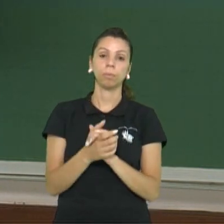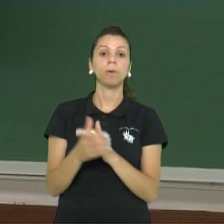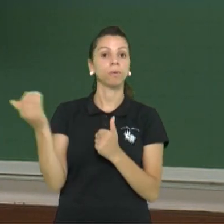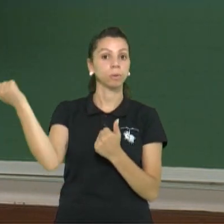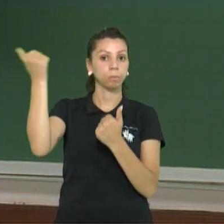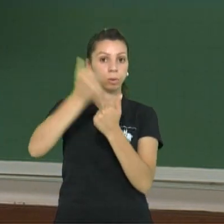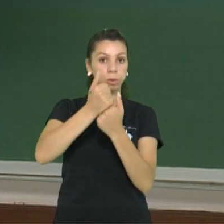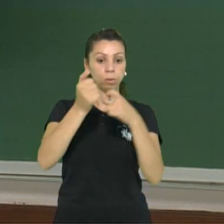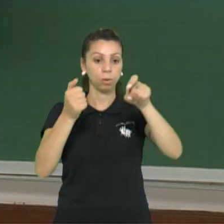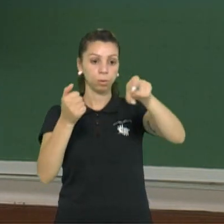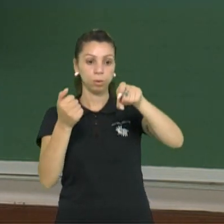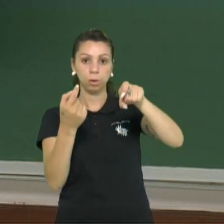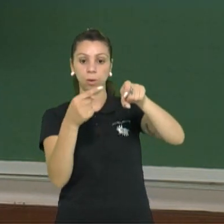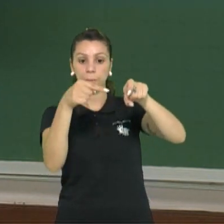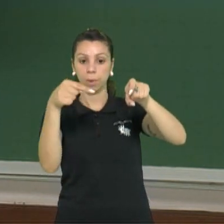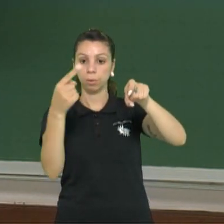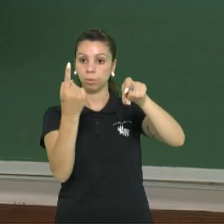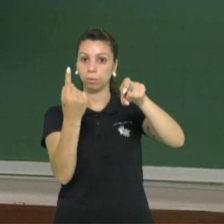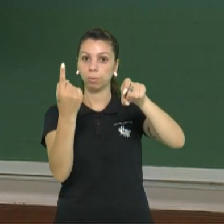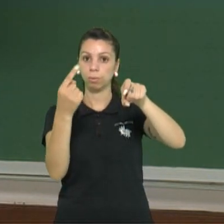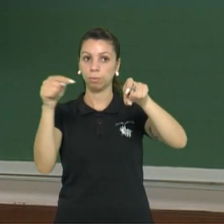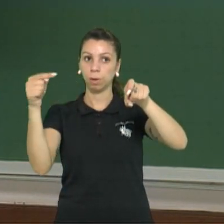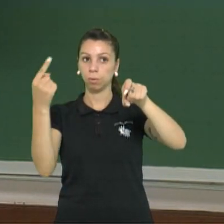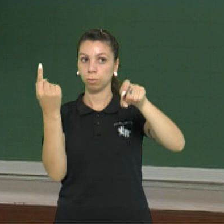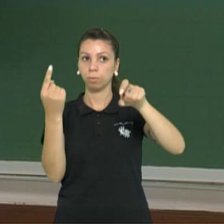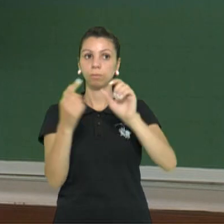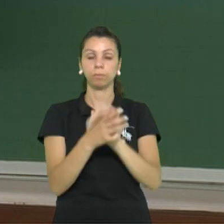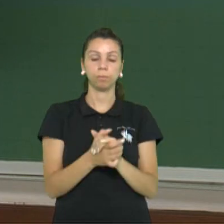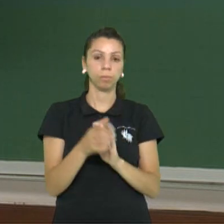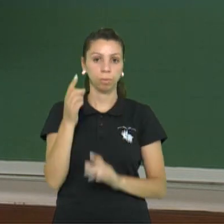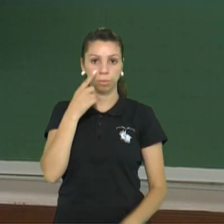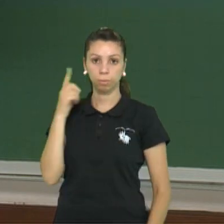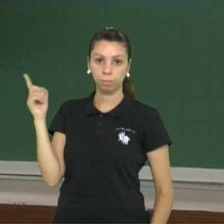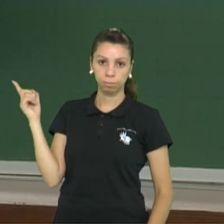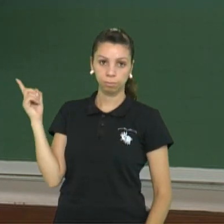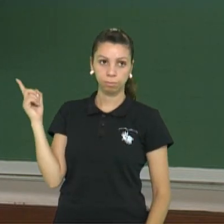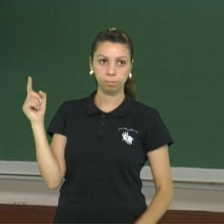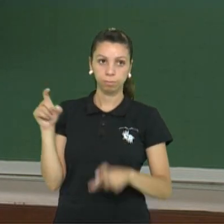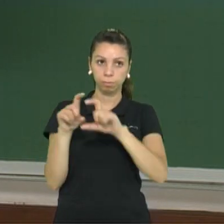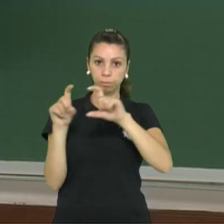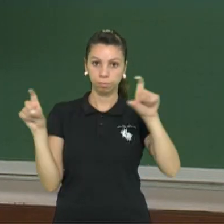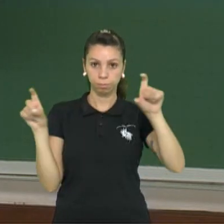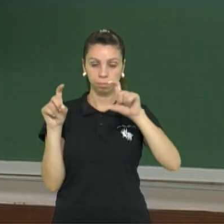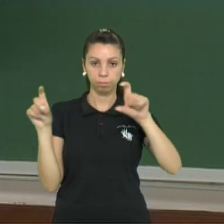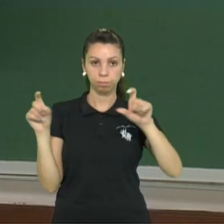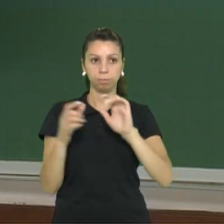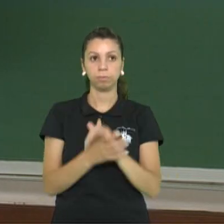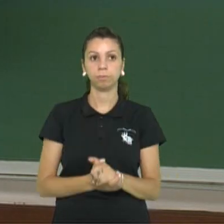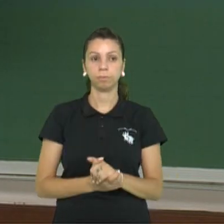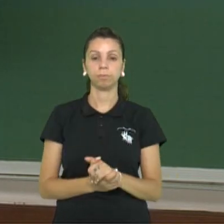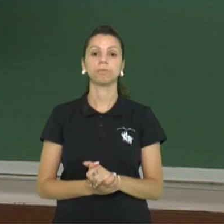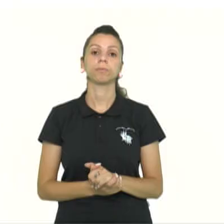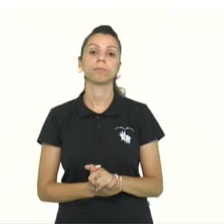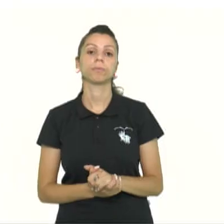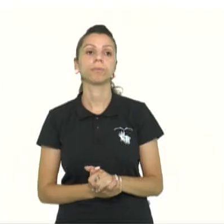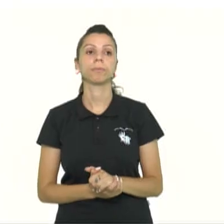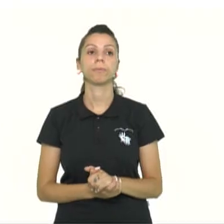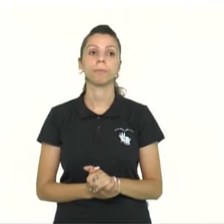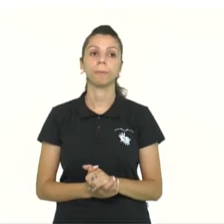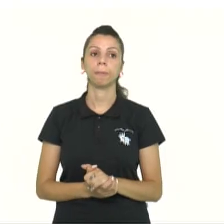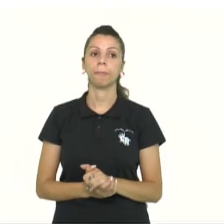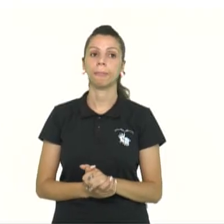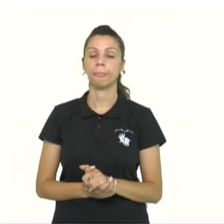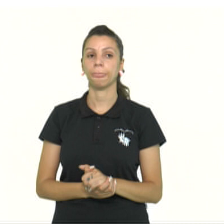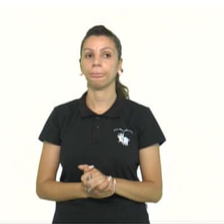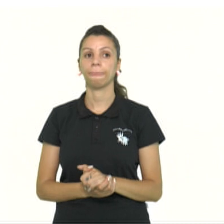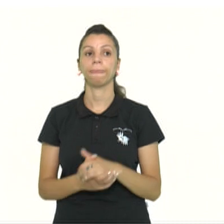aqui. Então, como é que fica? No lugar de x, coloquei menos 1, elevado ao quadrado, menos 2 vezes o menos 1.